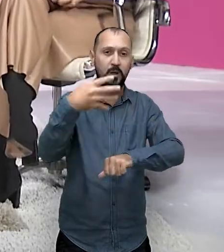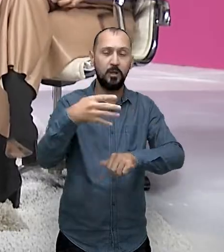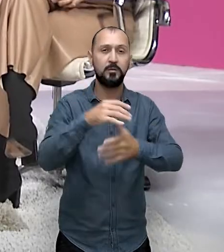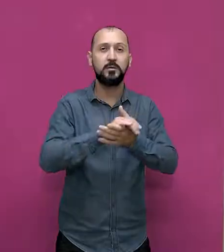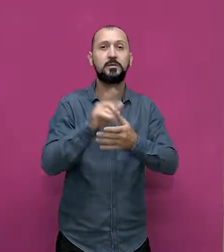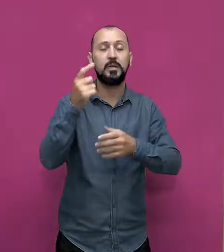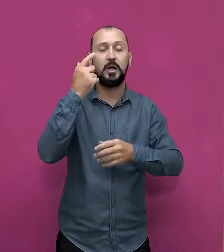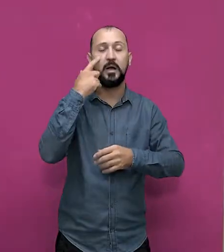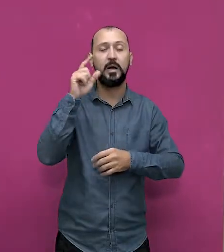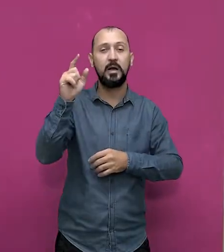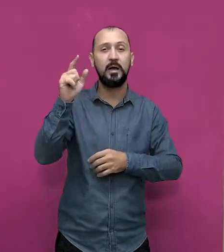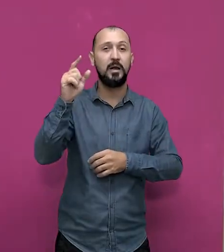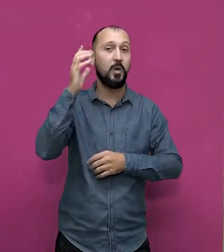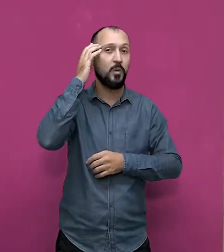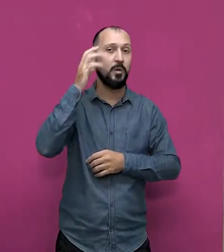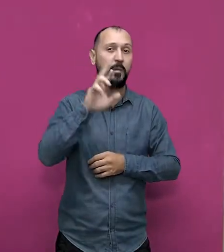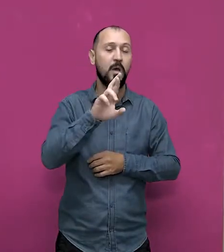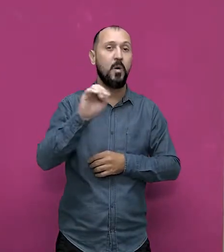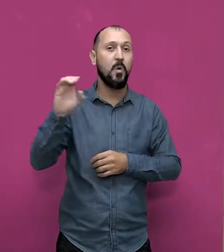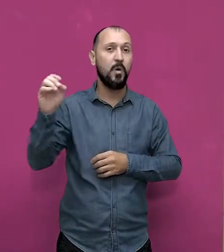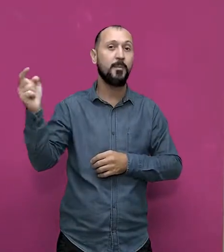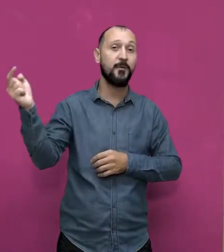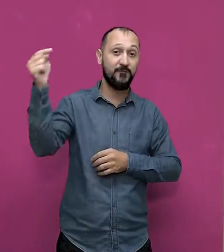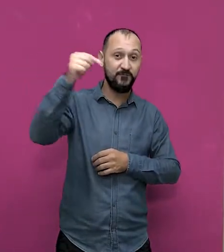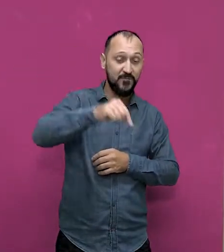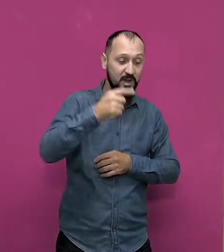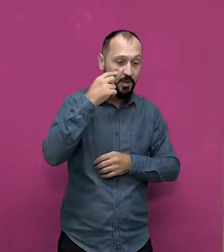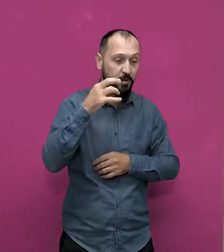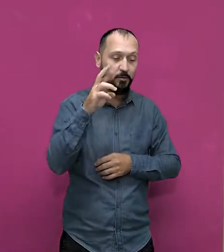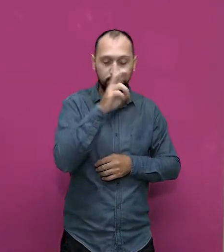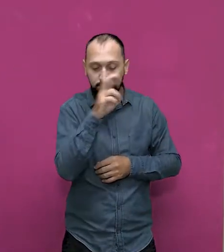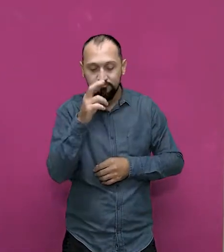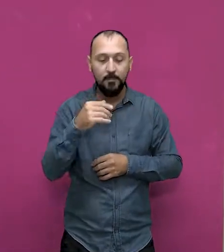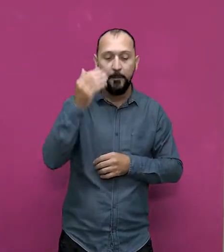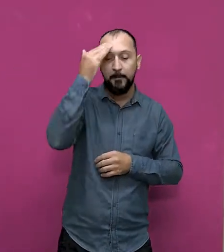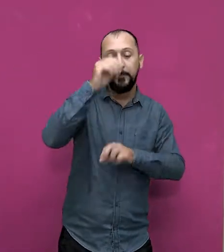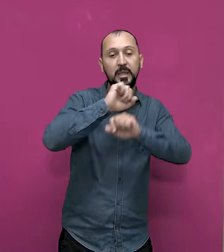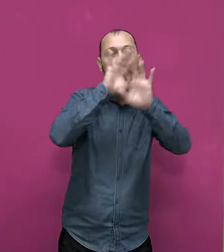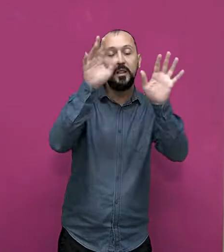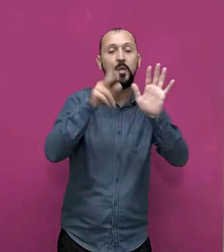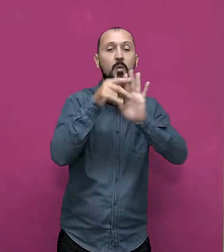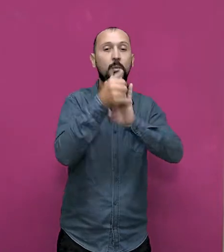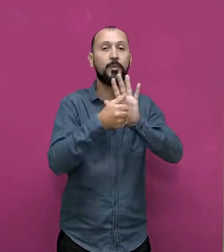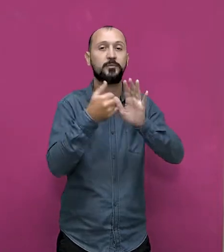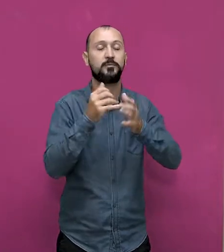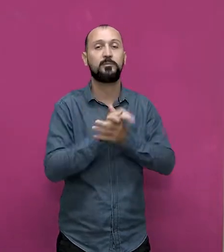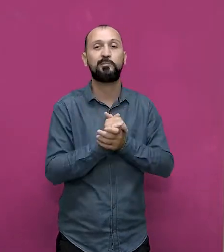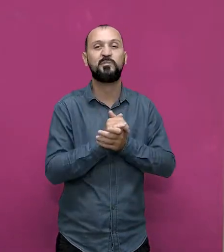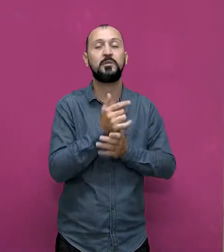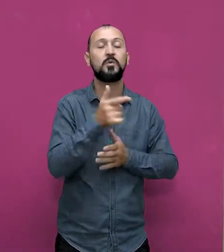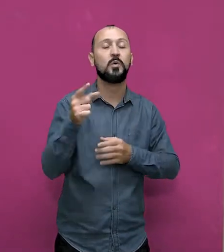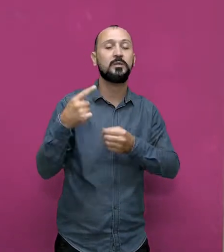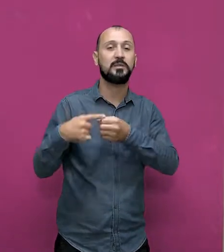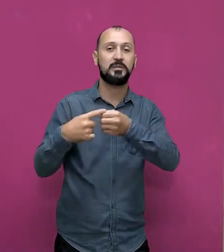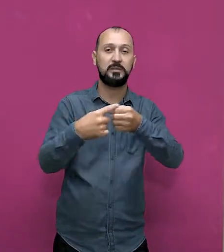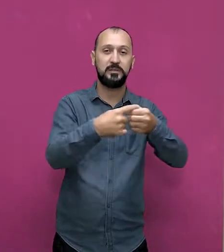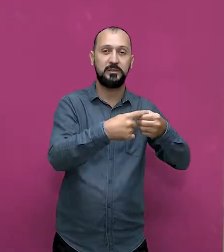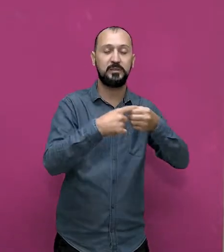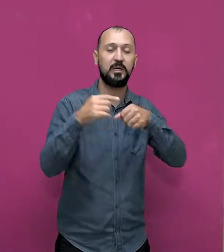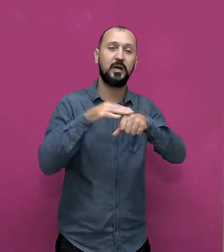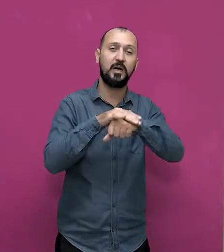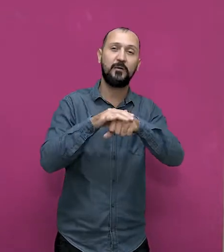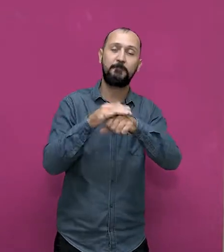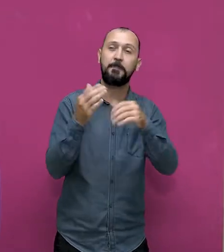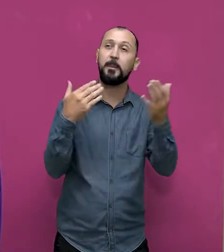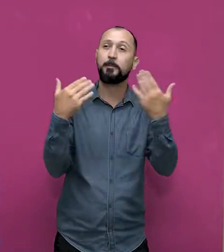julho. Rondonópolis, tivemos até comitiva do pessoal de lá para vir aqui entender o projeto. E muitas outras cidades